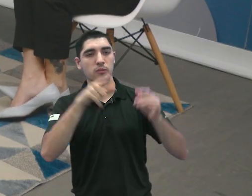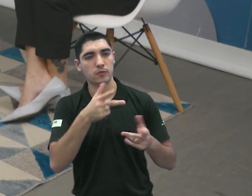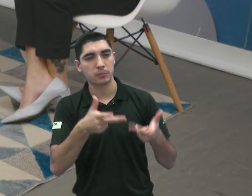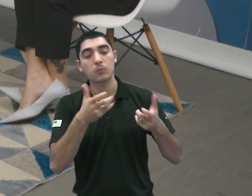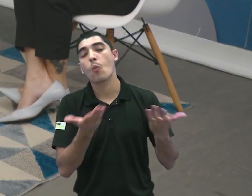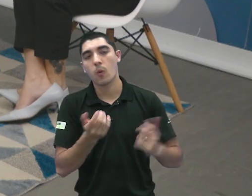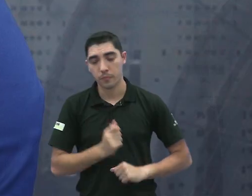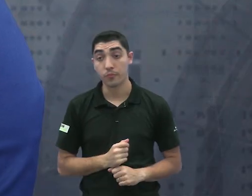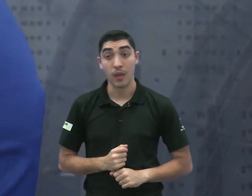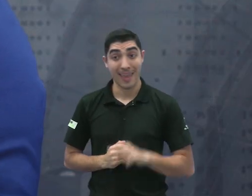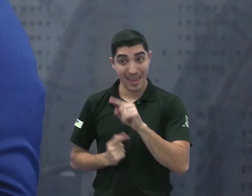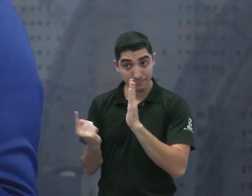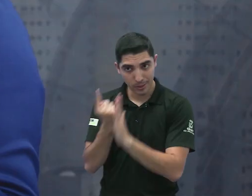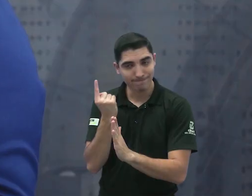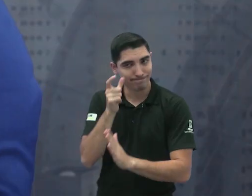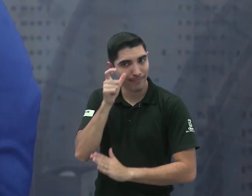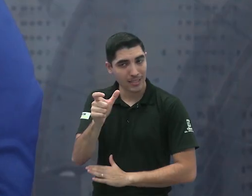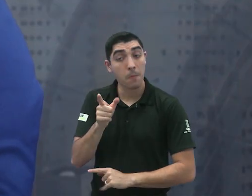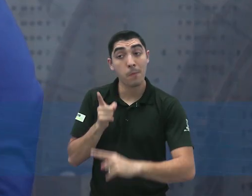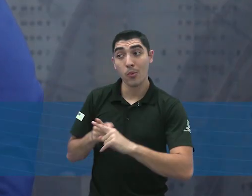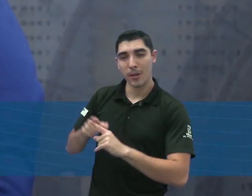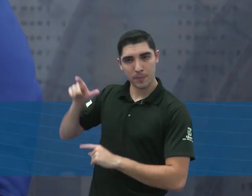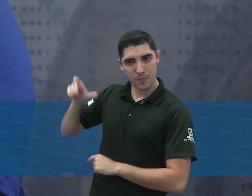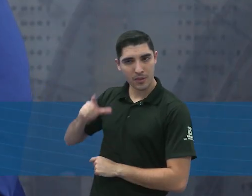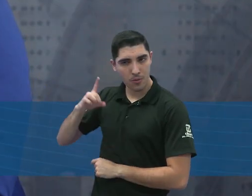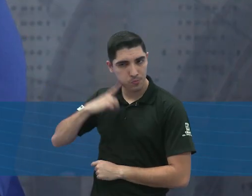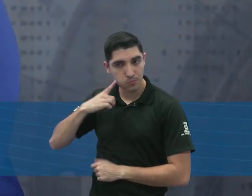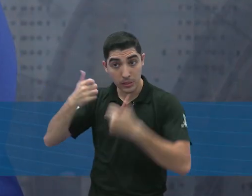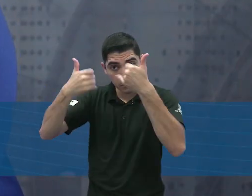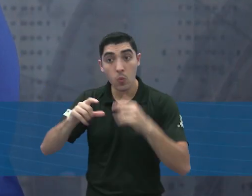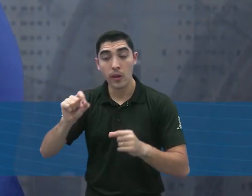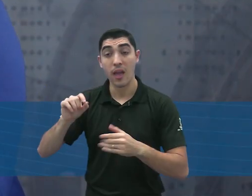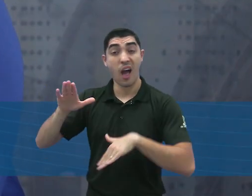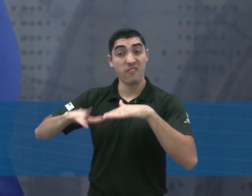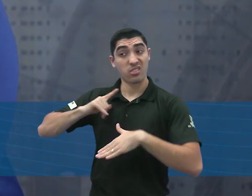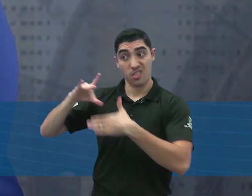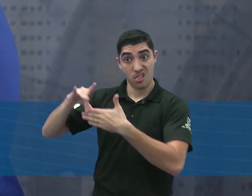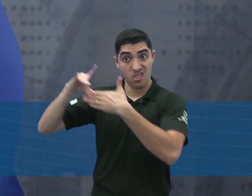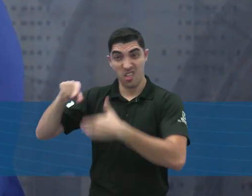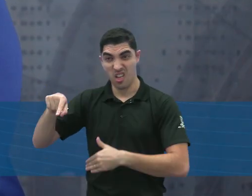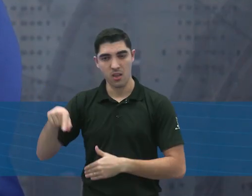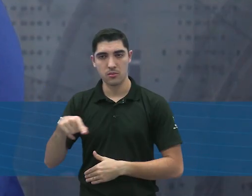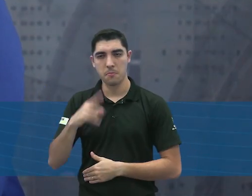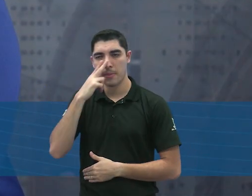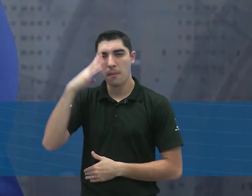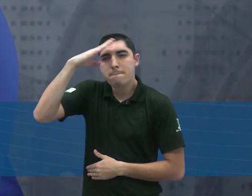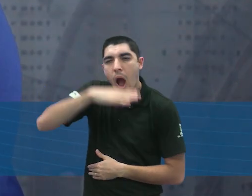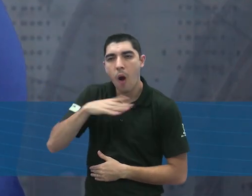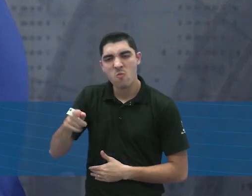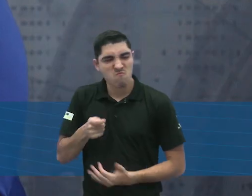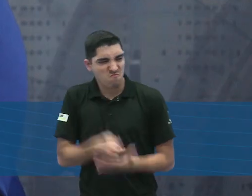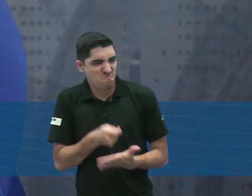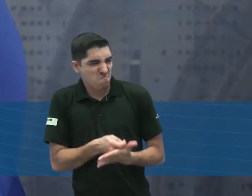essa pergunta, Rafael, porque o doutor trouxe muito essa questão, né, de uma liderança mais agressiva, mais tóxica, no sentido de